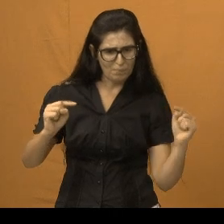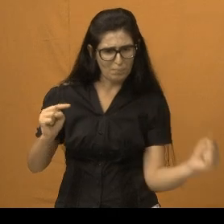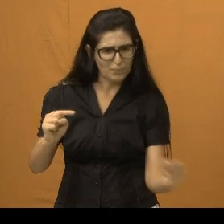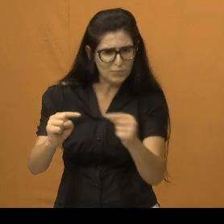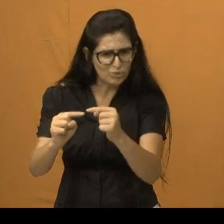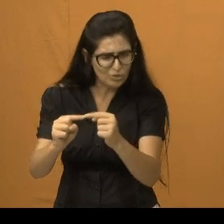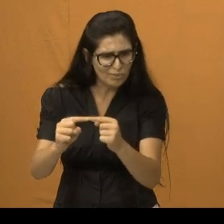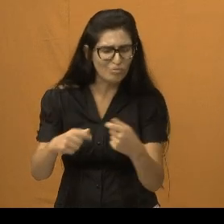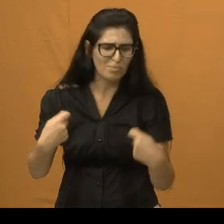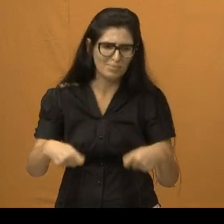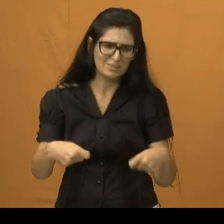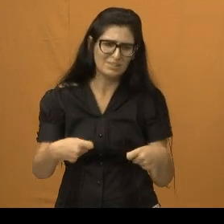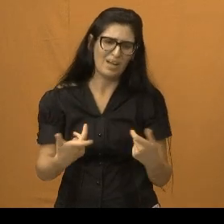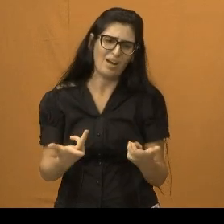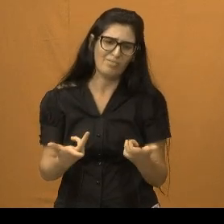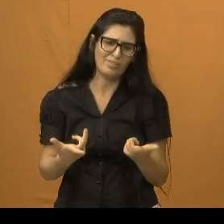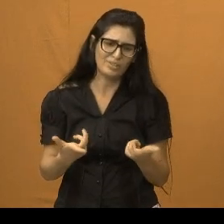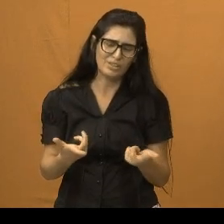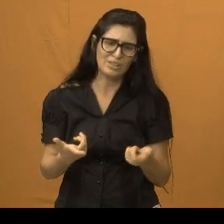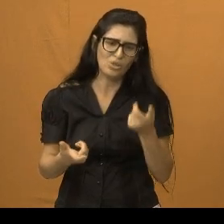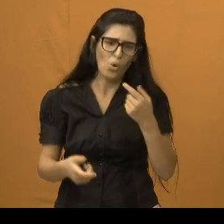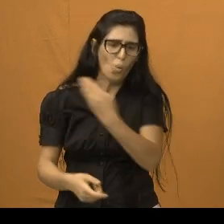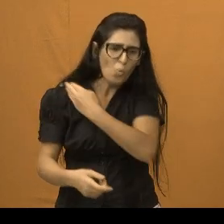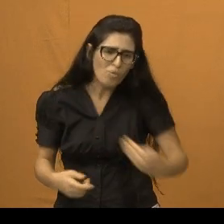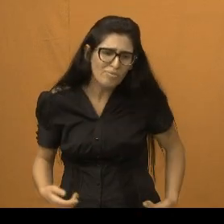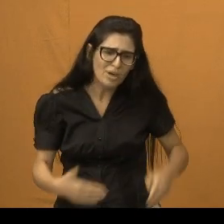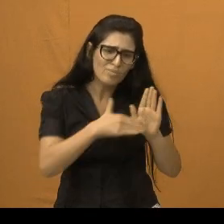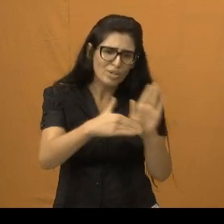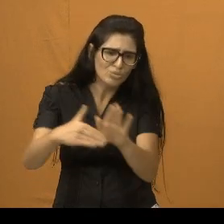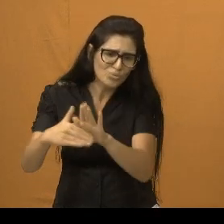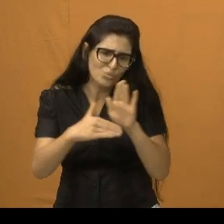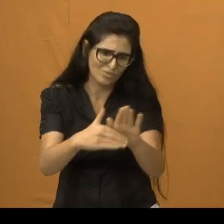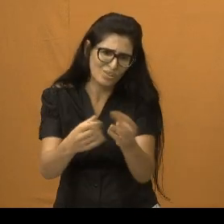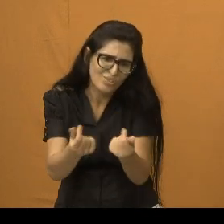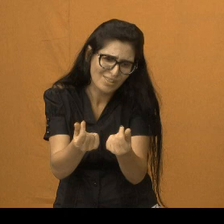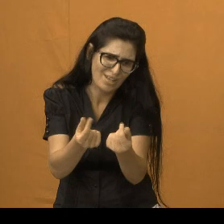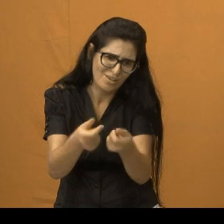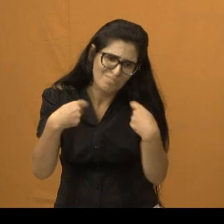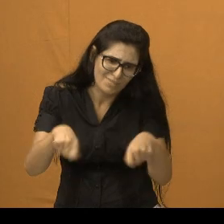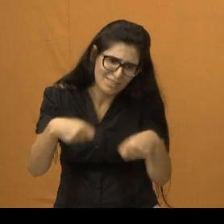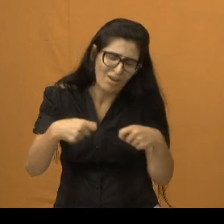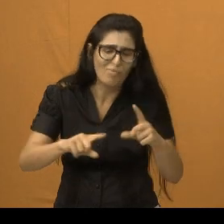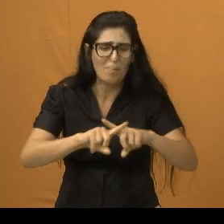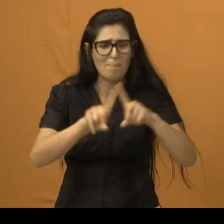bancar boa parte desses recursos. E nessa condição, hoje, no momento,